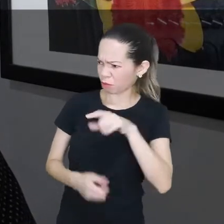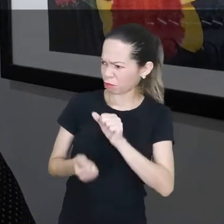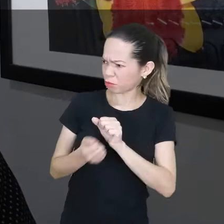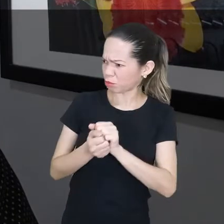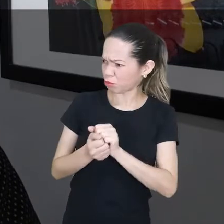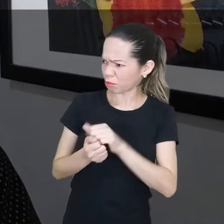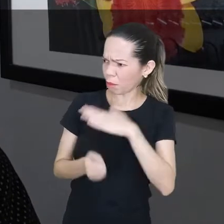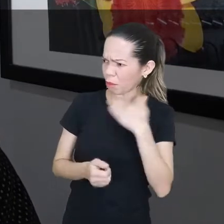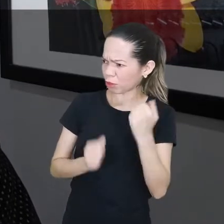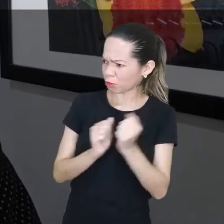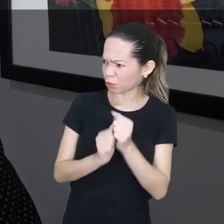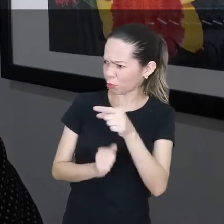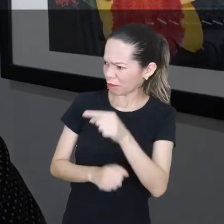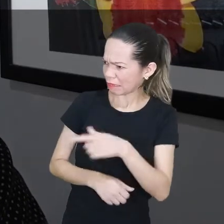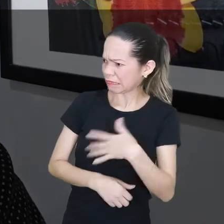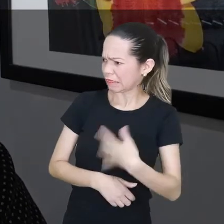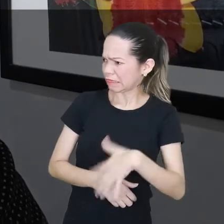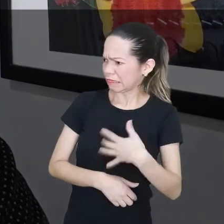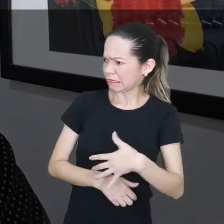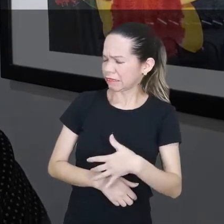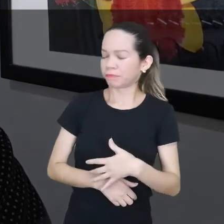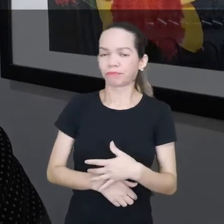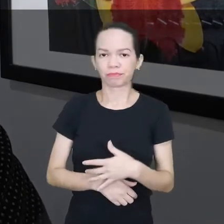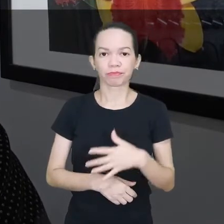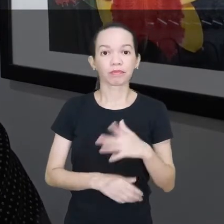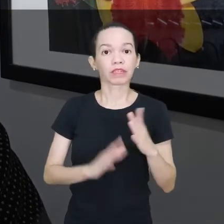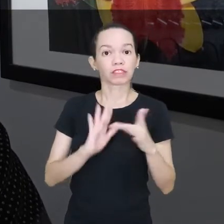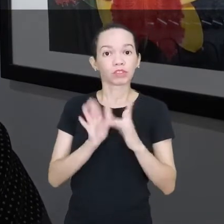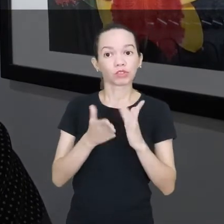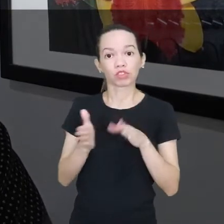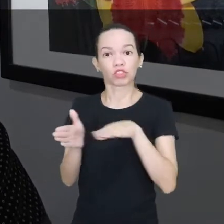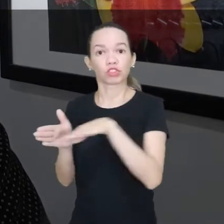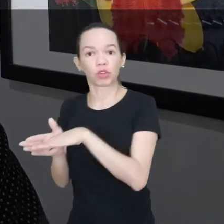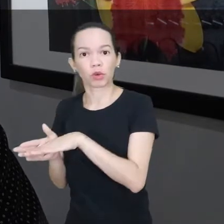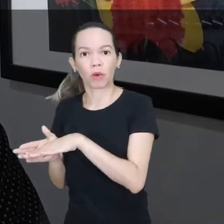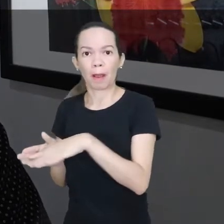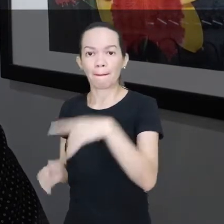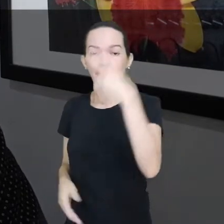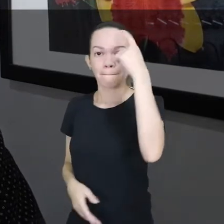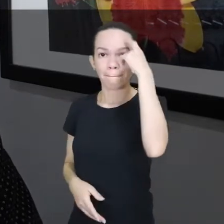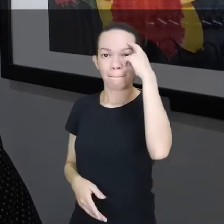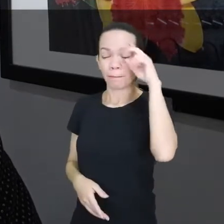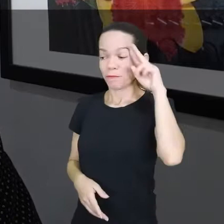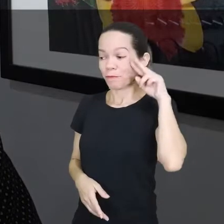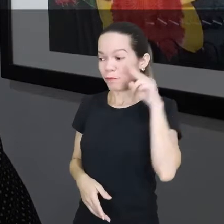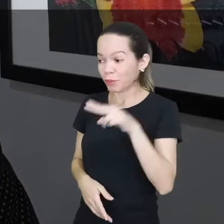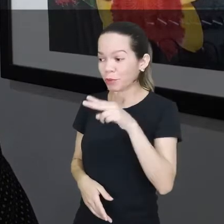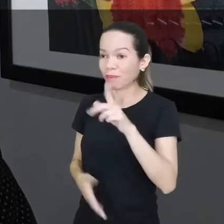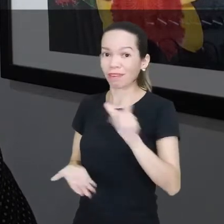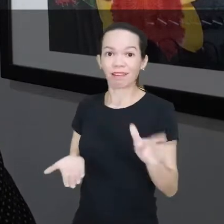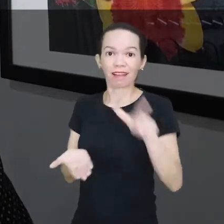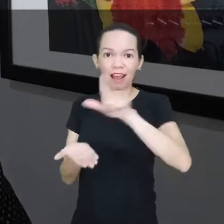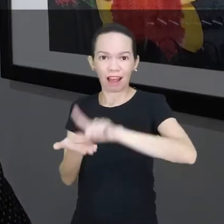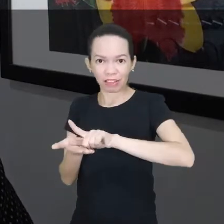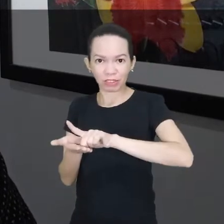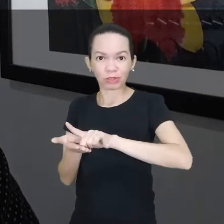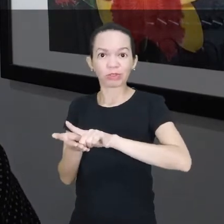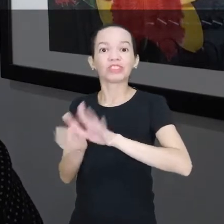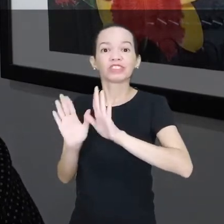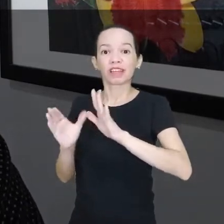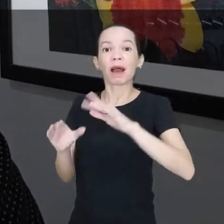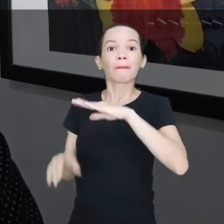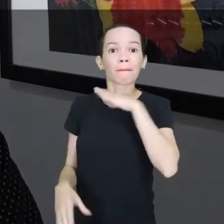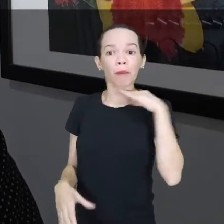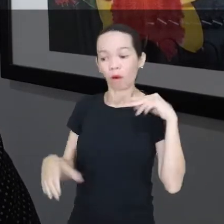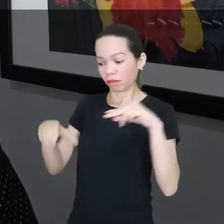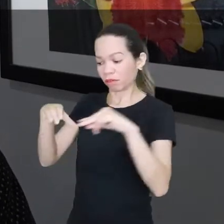ele. Ao chegar, Jesus verificou que Lázaro já estava no sepulcro havia 4 dias. Ou